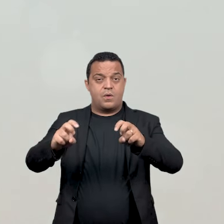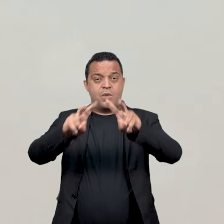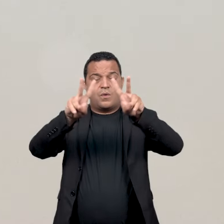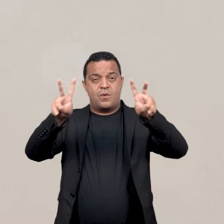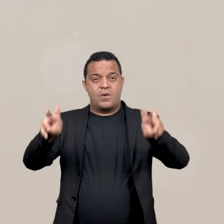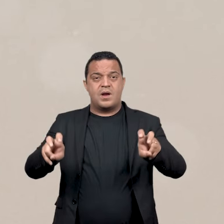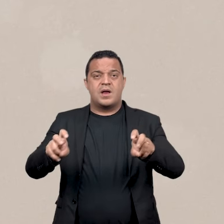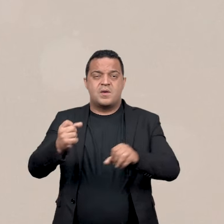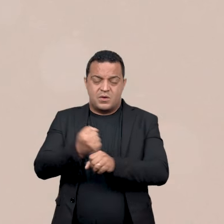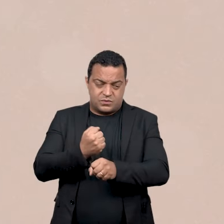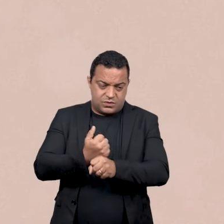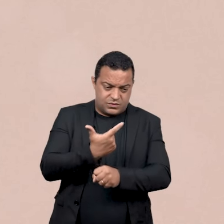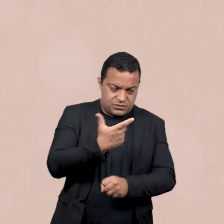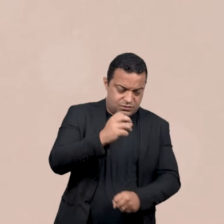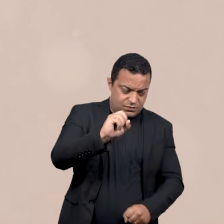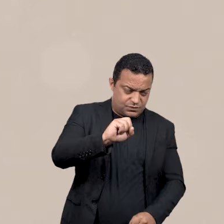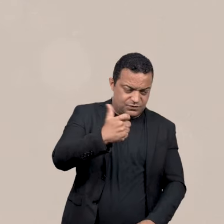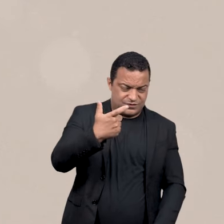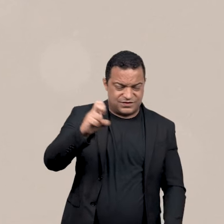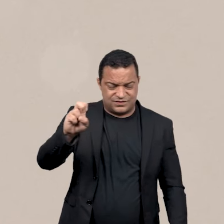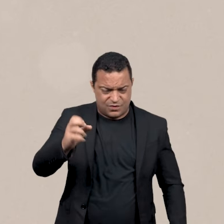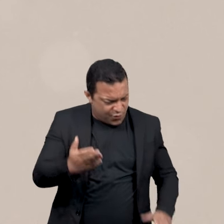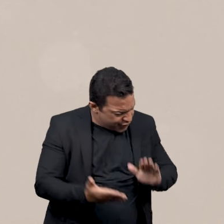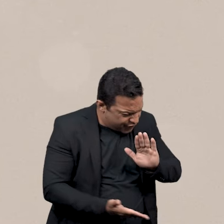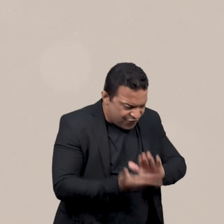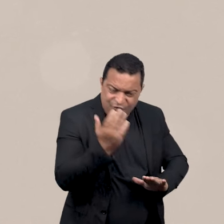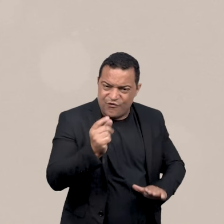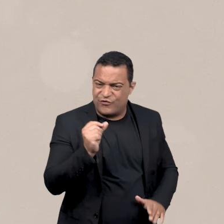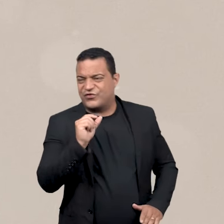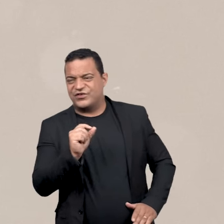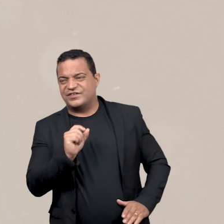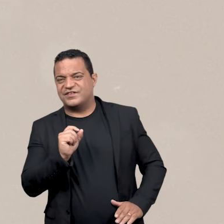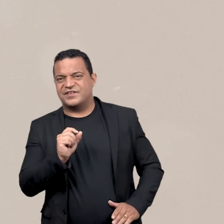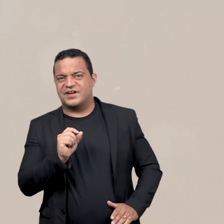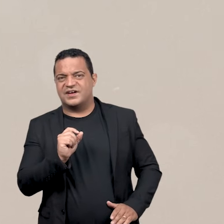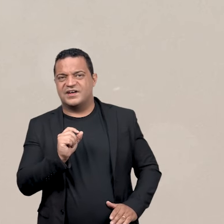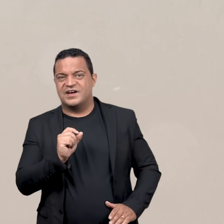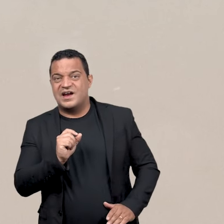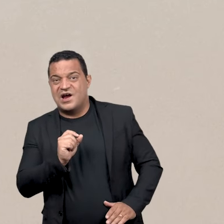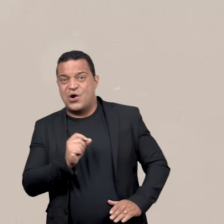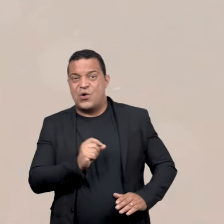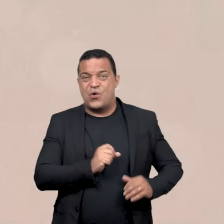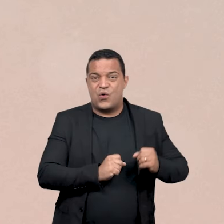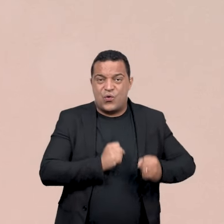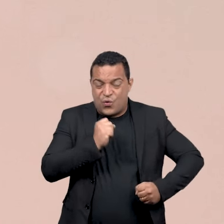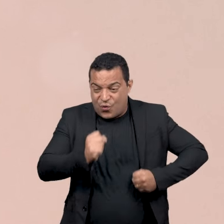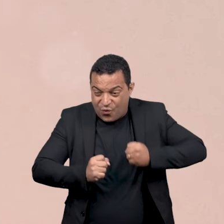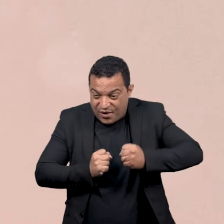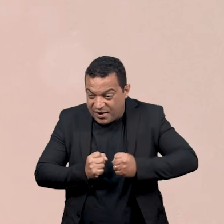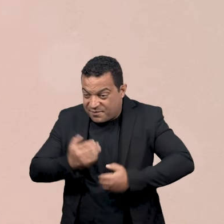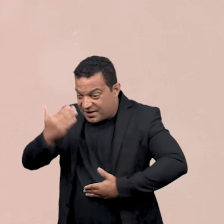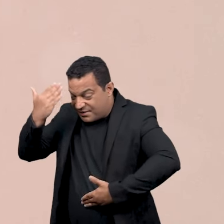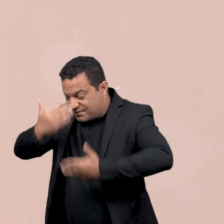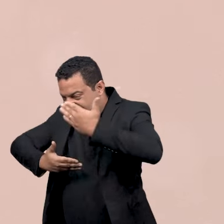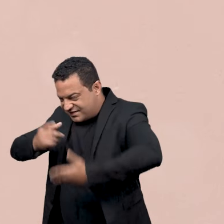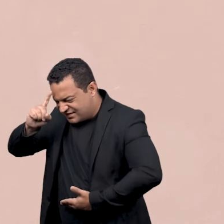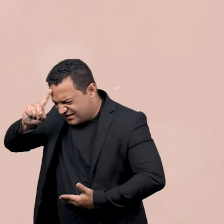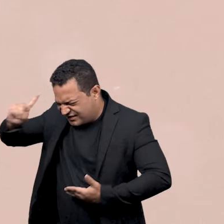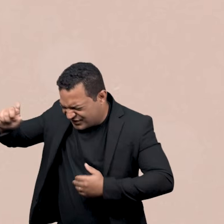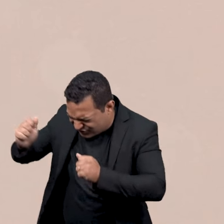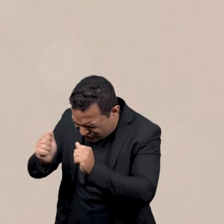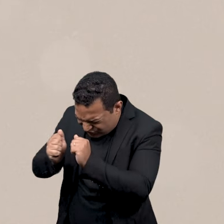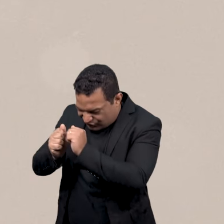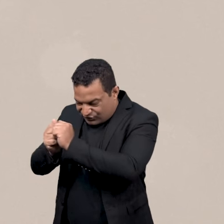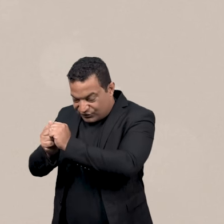do ano passado, fugir. Esse fugir é fugir para a presença do Senhor, estar junto a